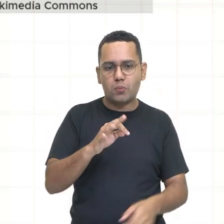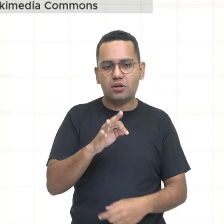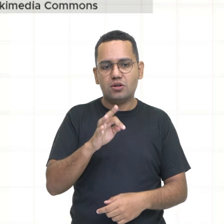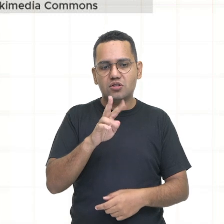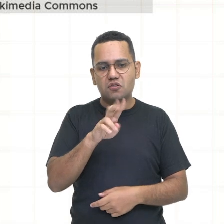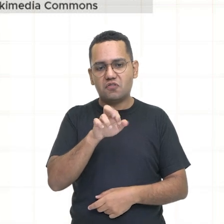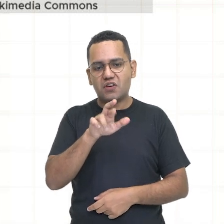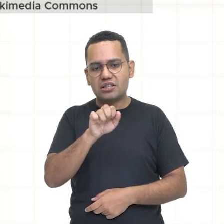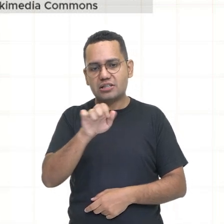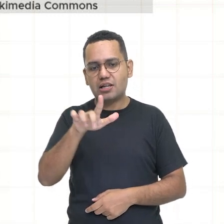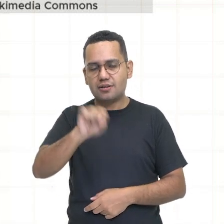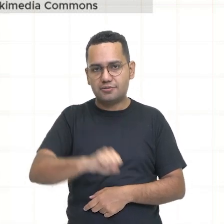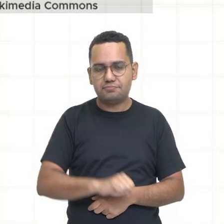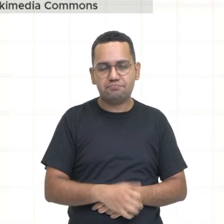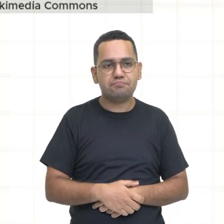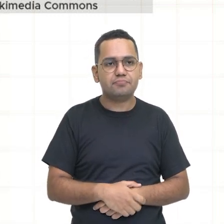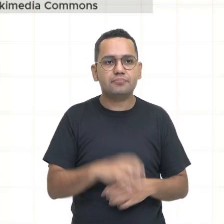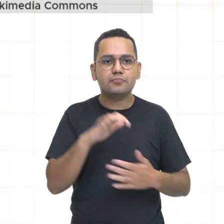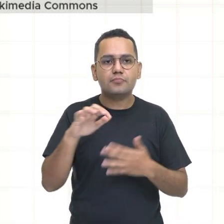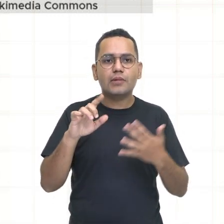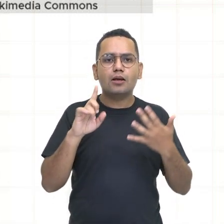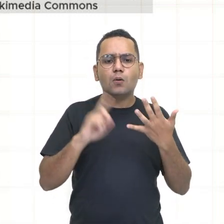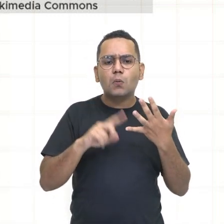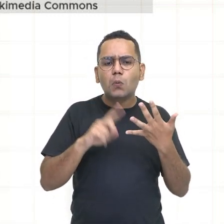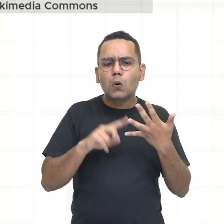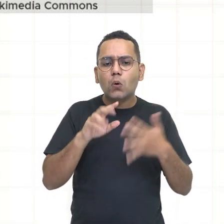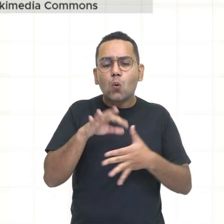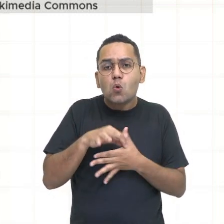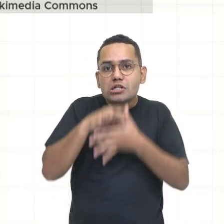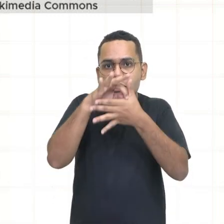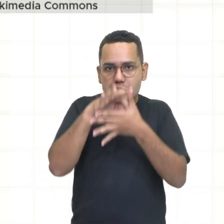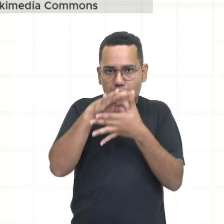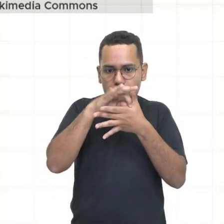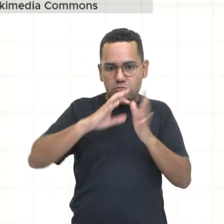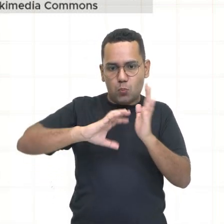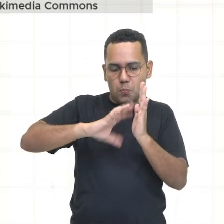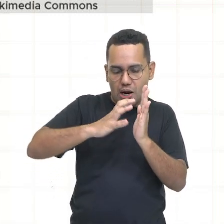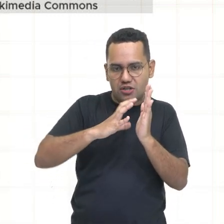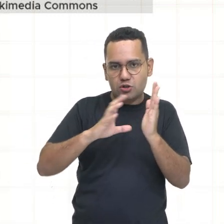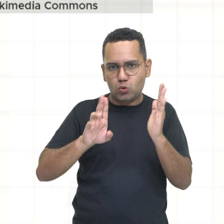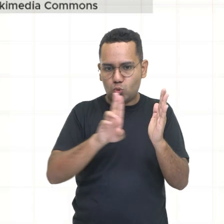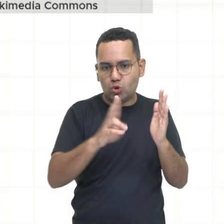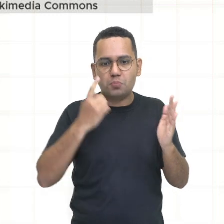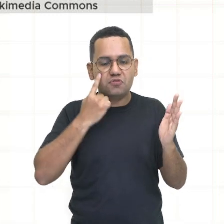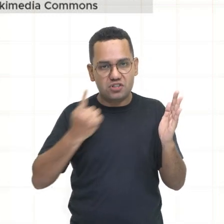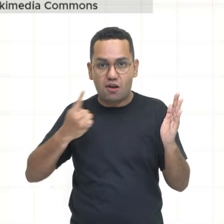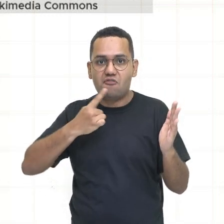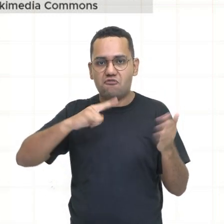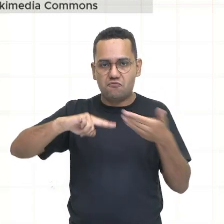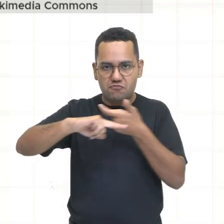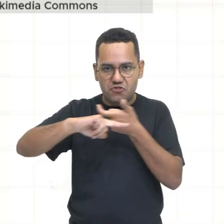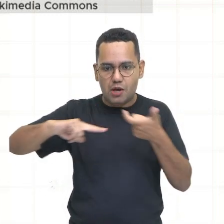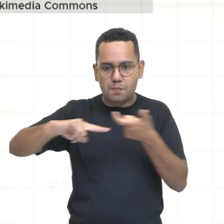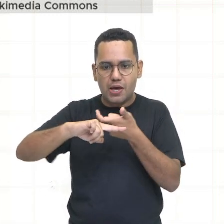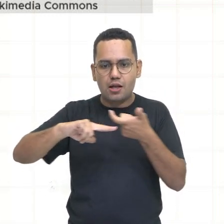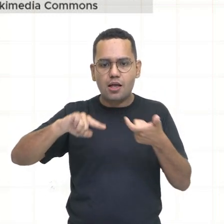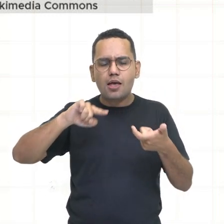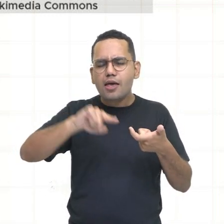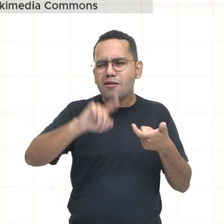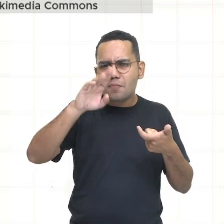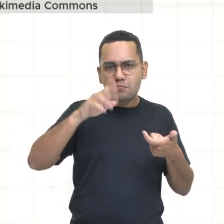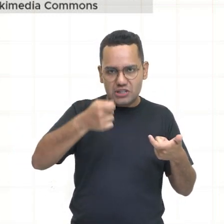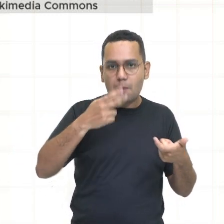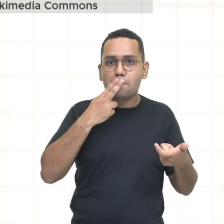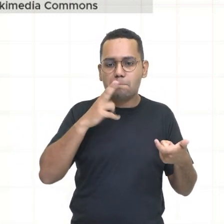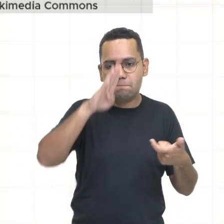ele foi um ex-soldado com habilidades de oratória. Vale lembrar que o Hitler ele